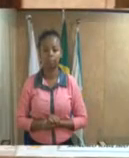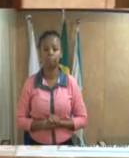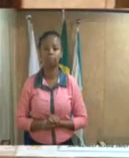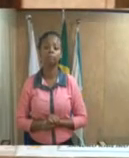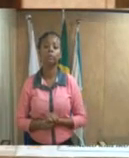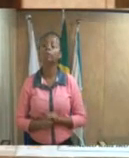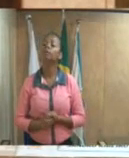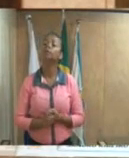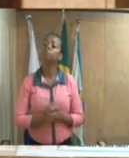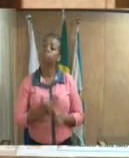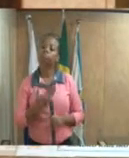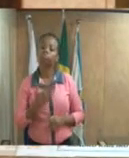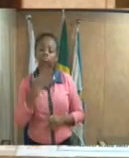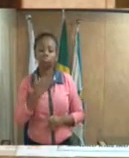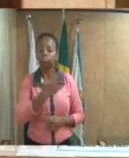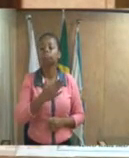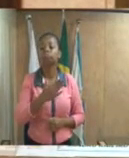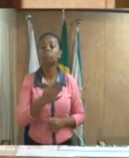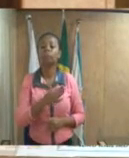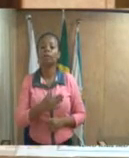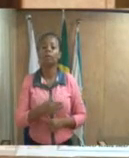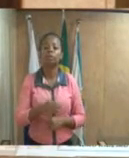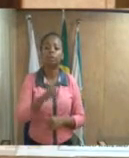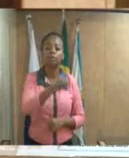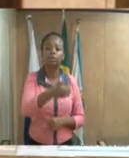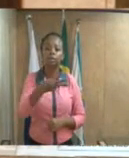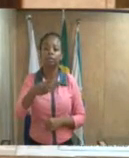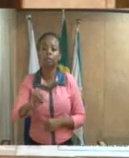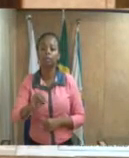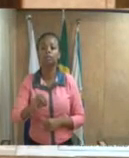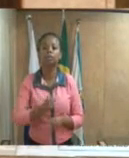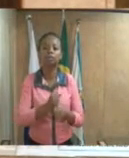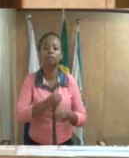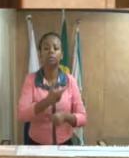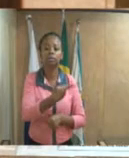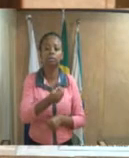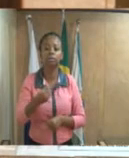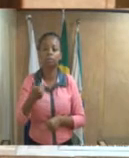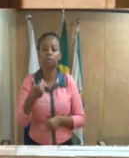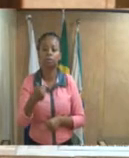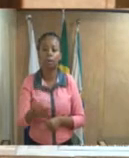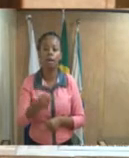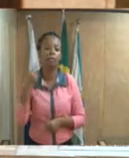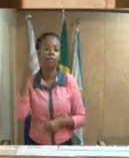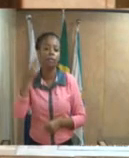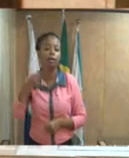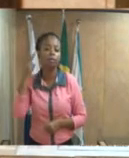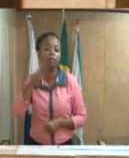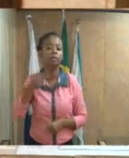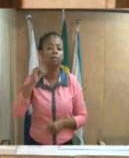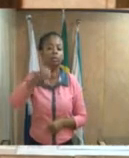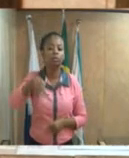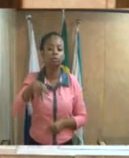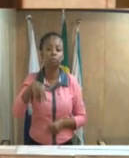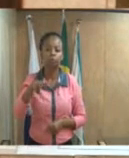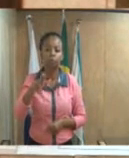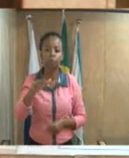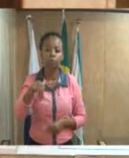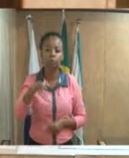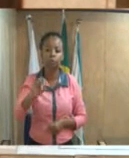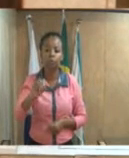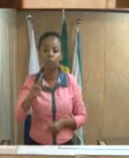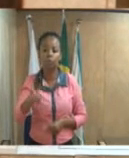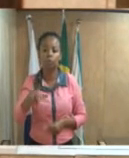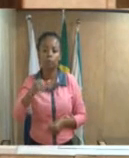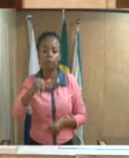Indicação número 730 de 2017, do excelentíssimo senhor vereador Júnior Wills, solicitando ao